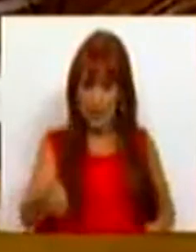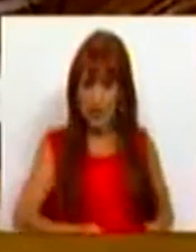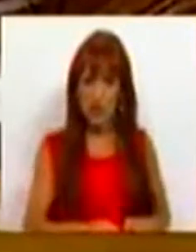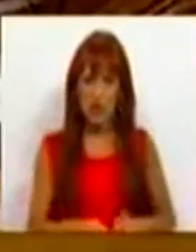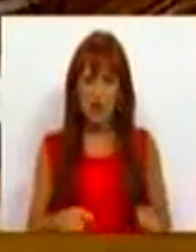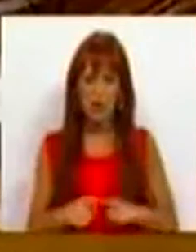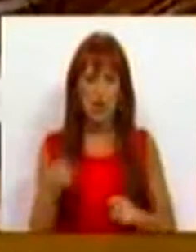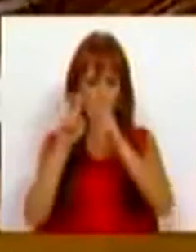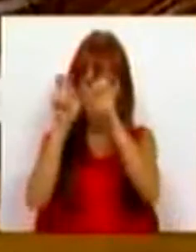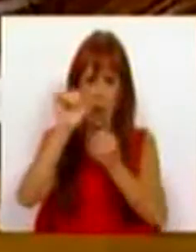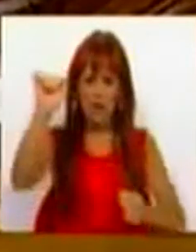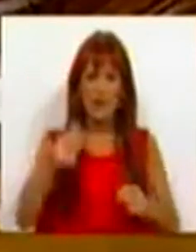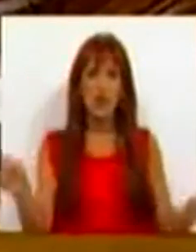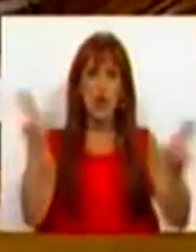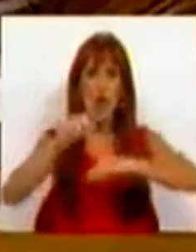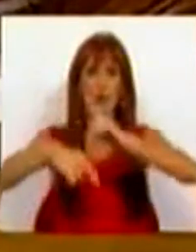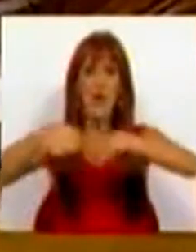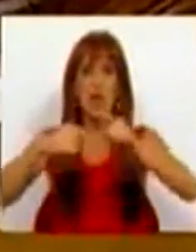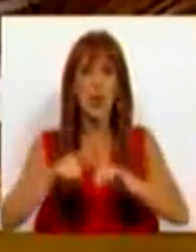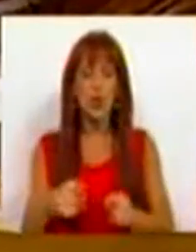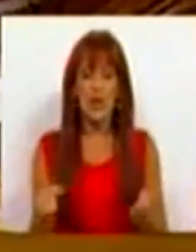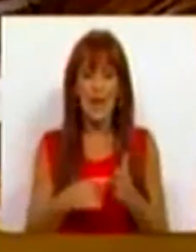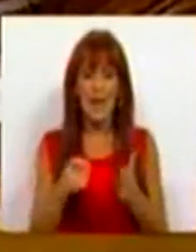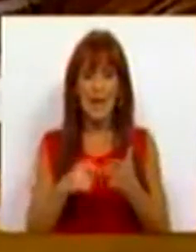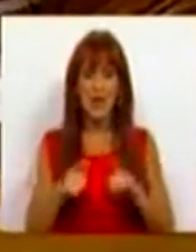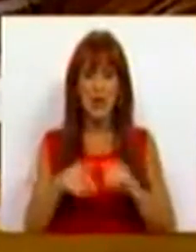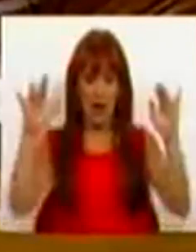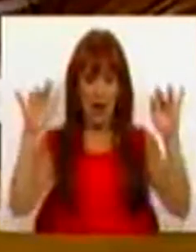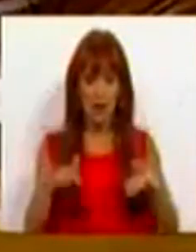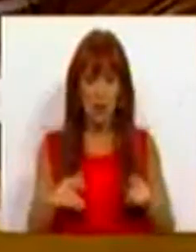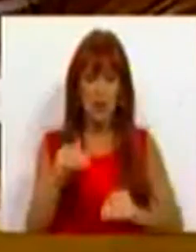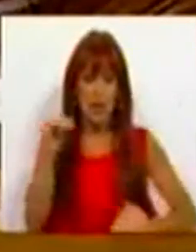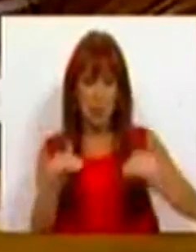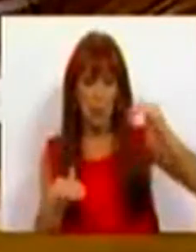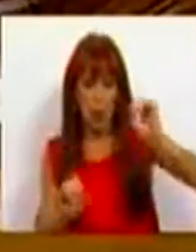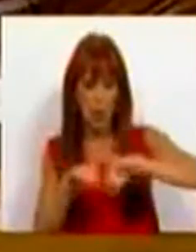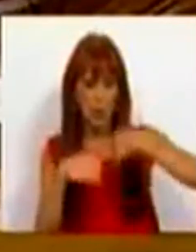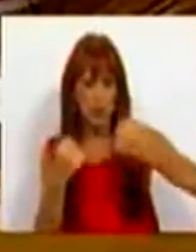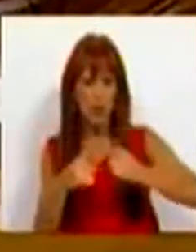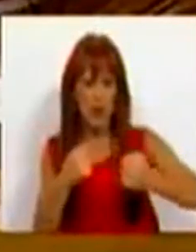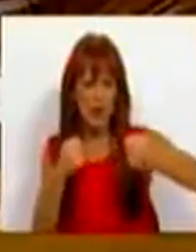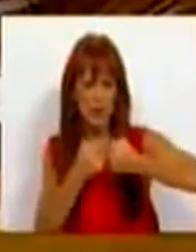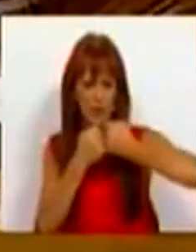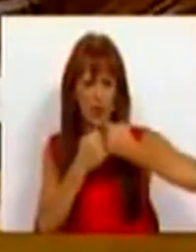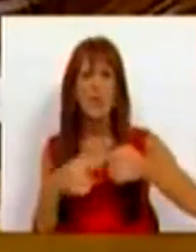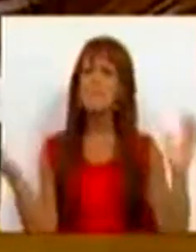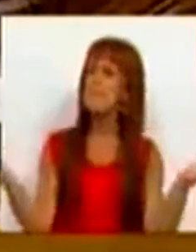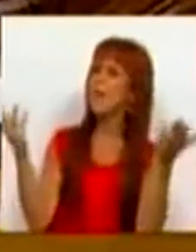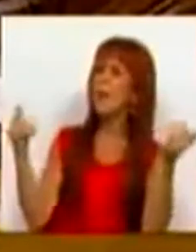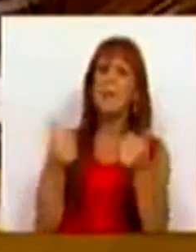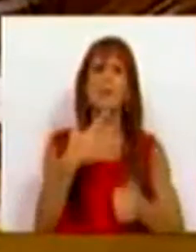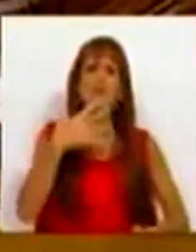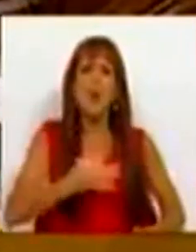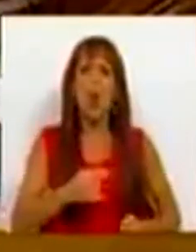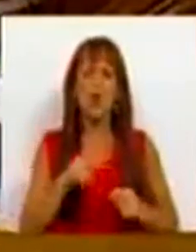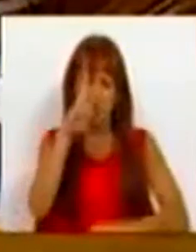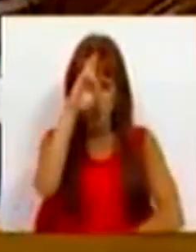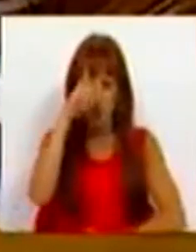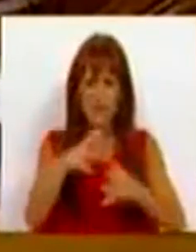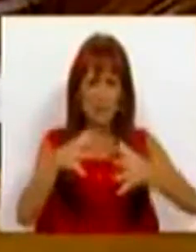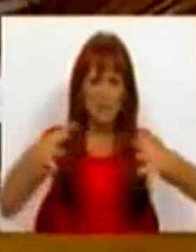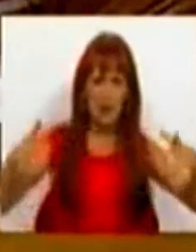ao não reconhecimento do ato académico como única consequência pelo não pagamento da propina, o PS manifesta abertura para discutir estes projetos de lei, embora